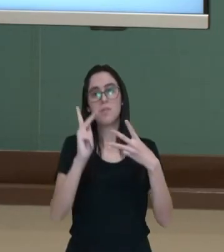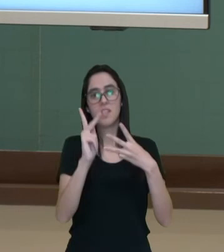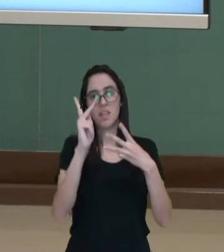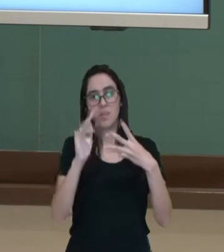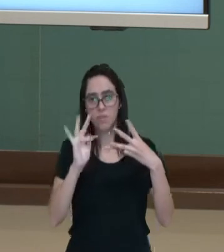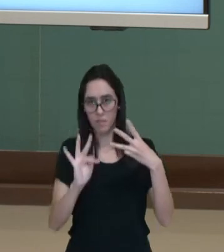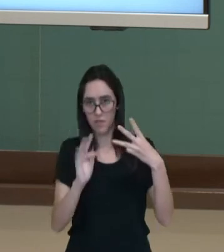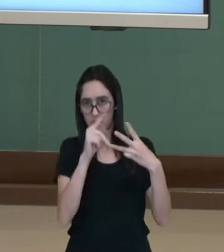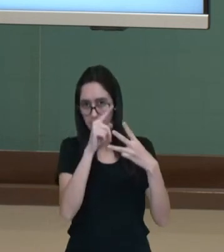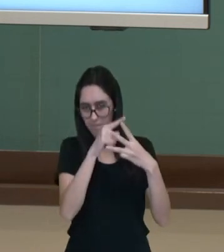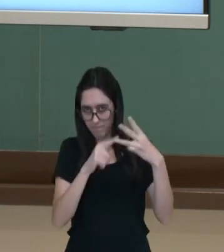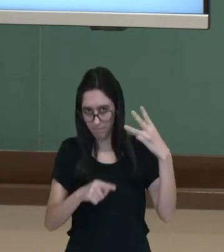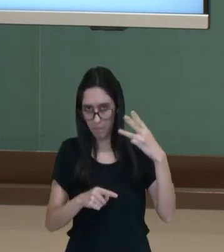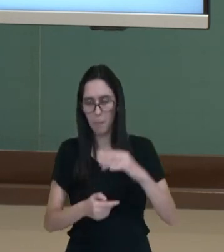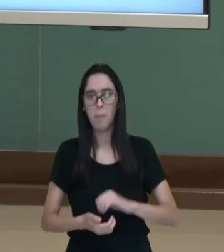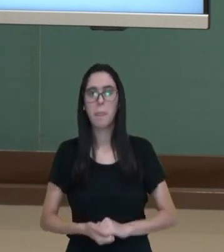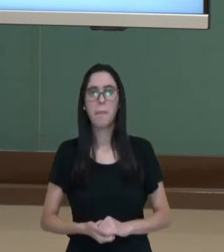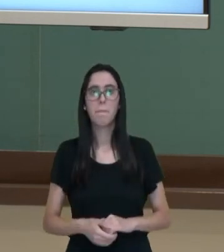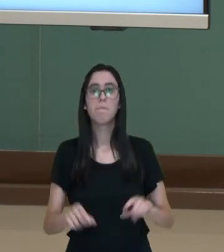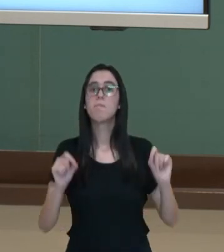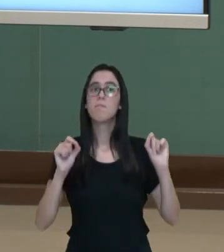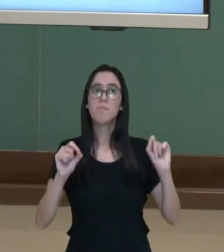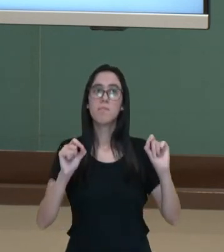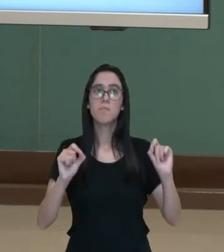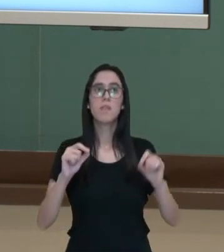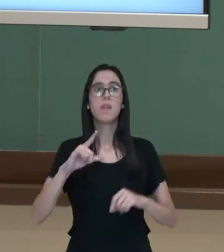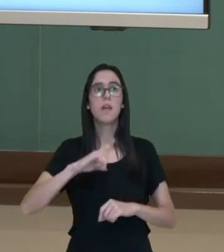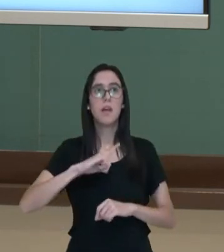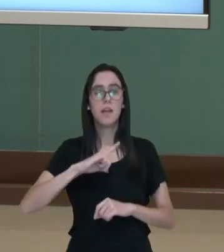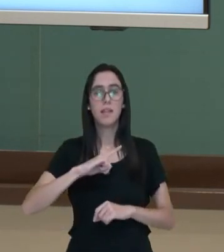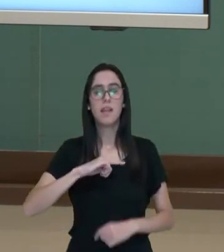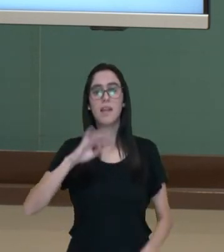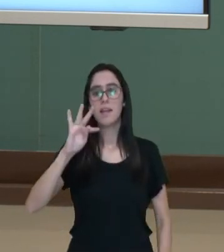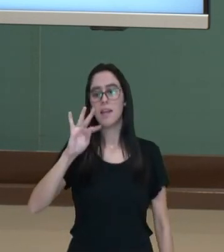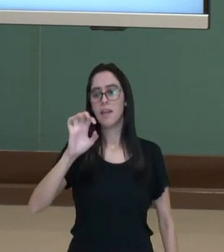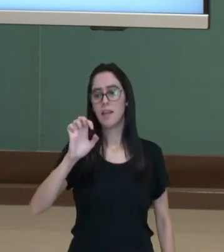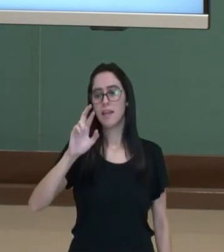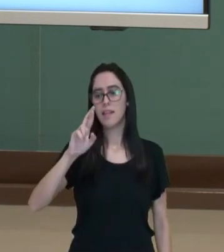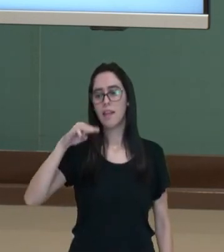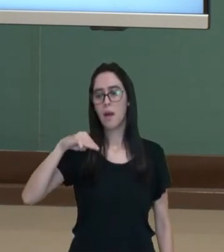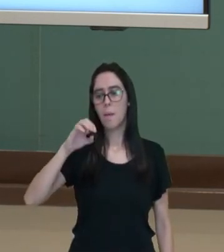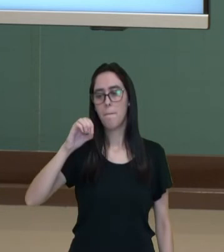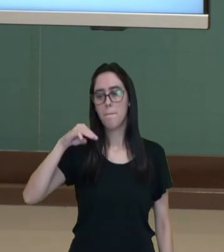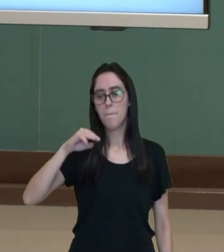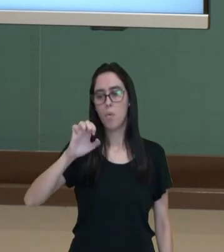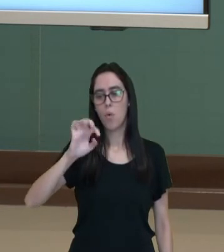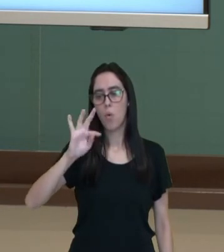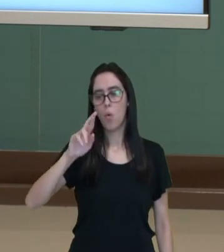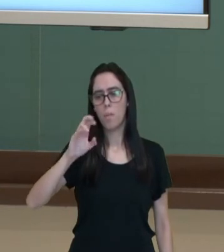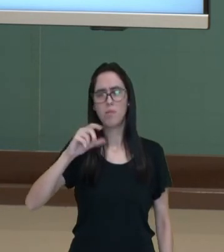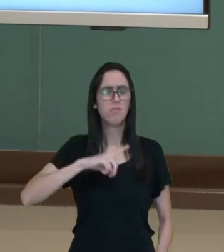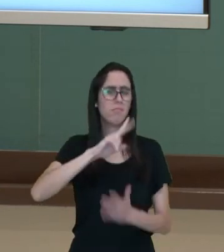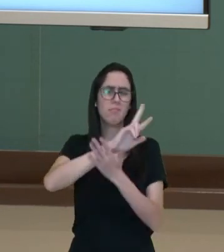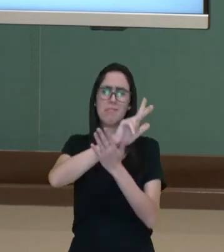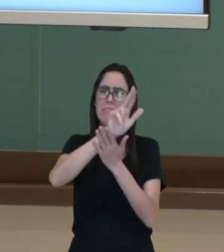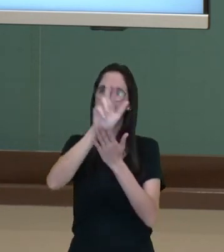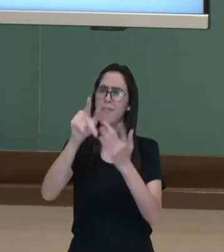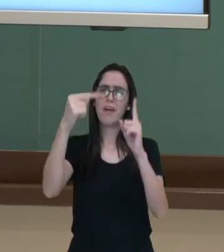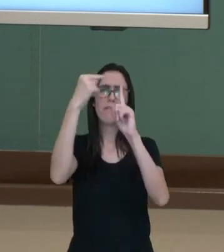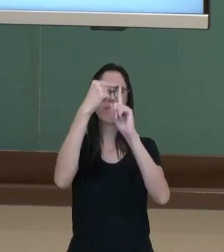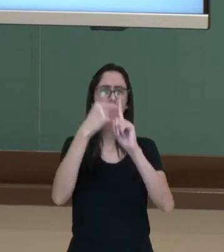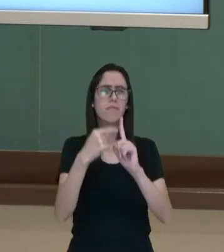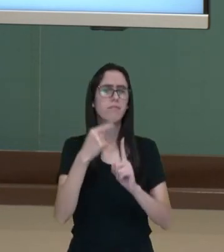que a partir das escalas nós temos os termômetros. Pessoal, tem diversos tipos de termômetros. Tem os digitais, tem